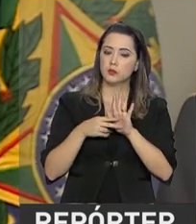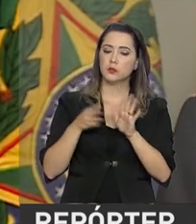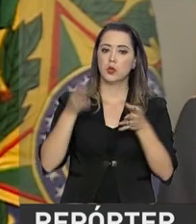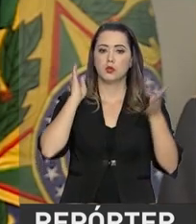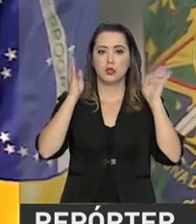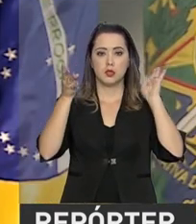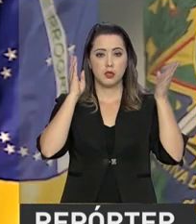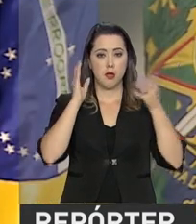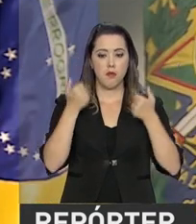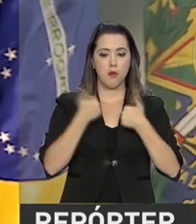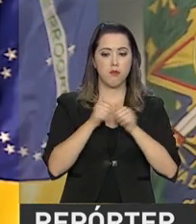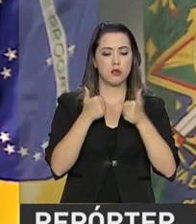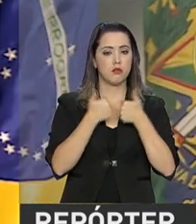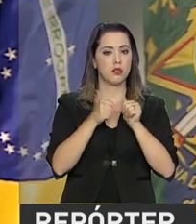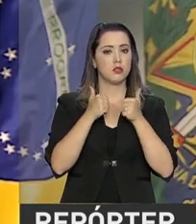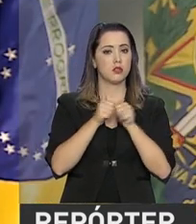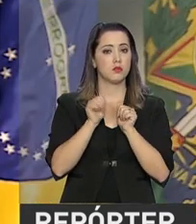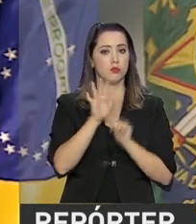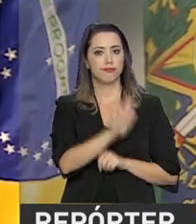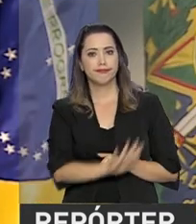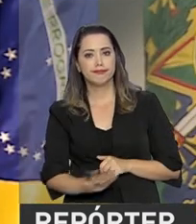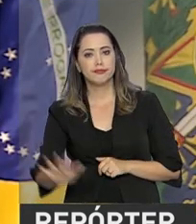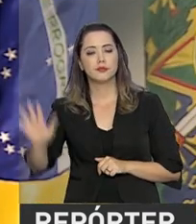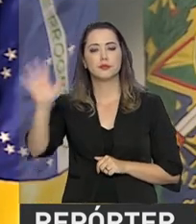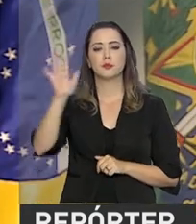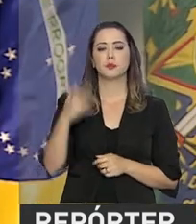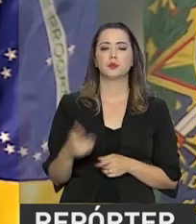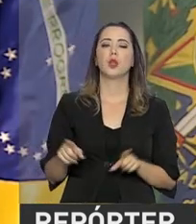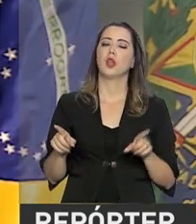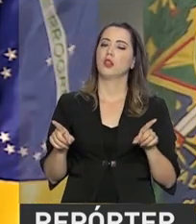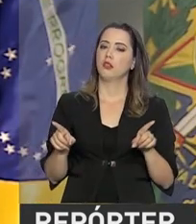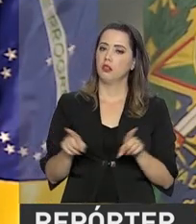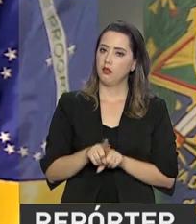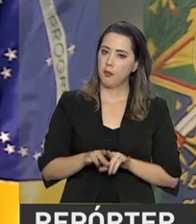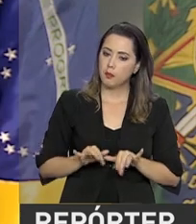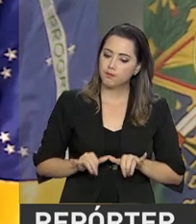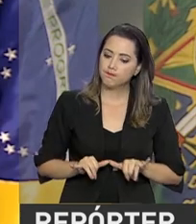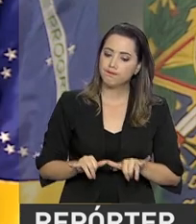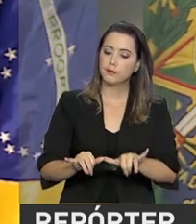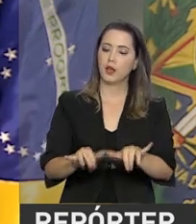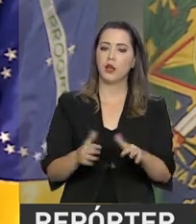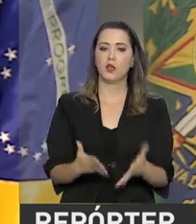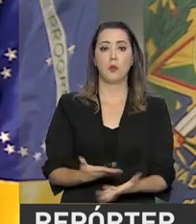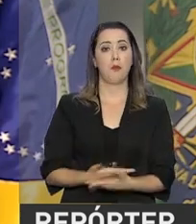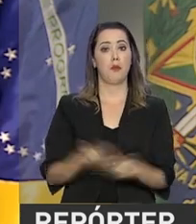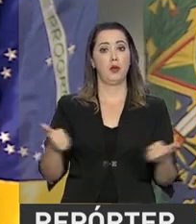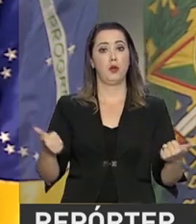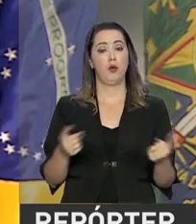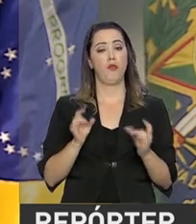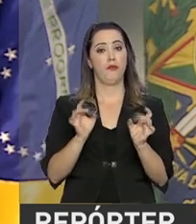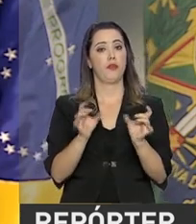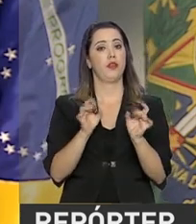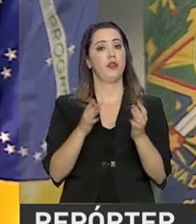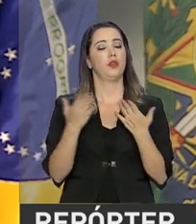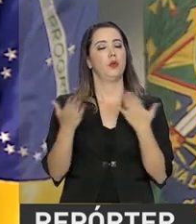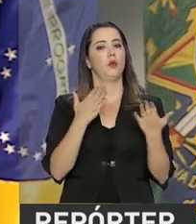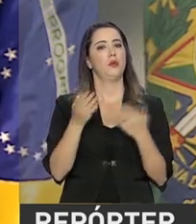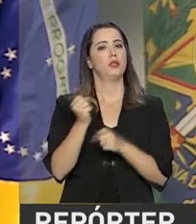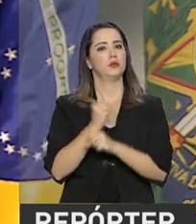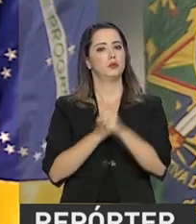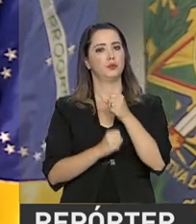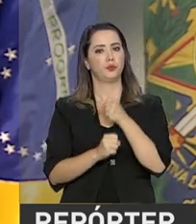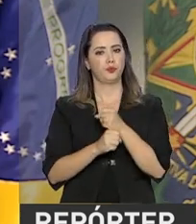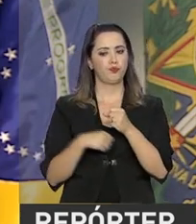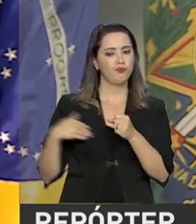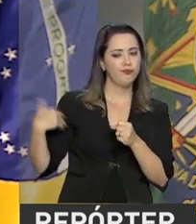nacional no setor de supermercados houve um aumento expressivo de vendas entre o ano passado e este ano